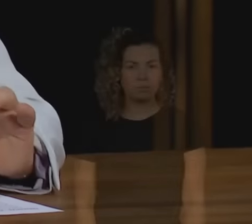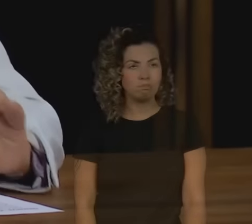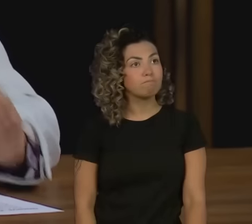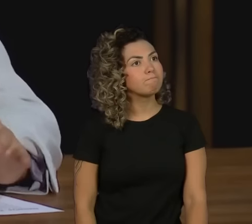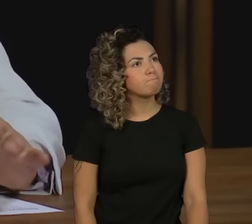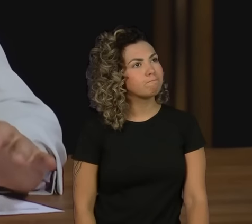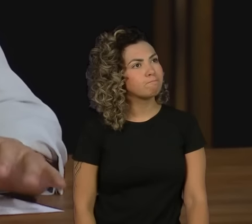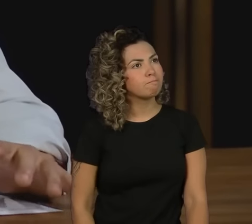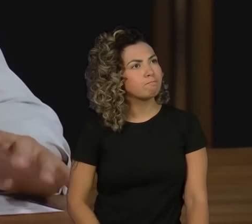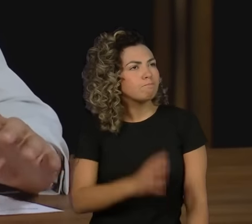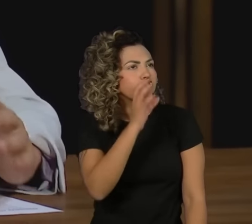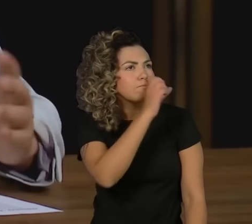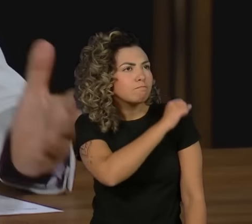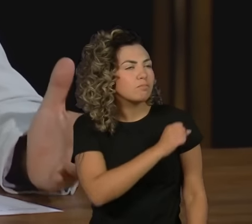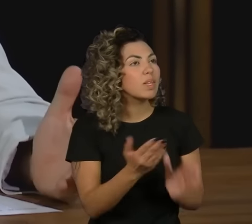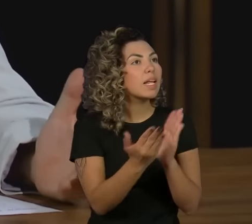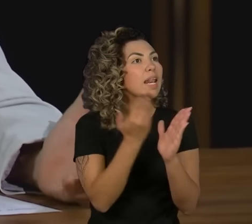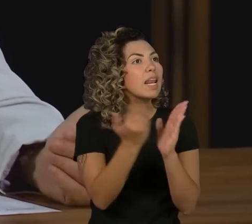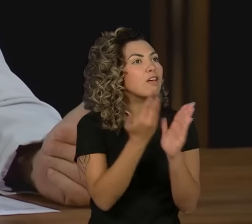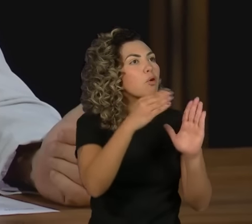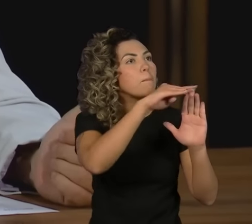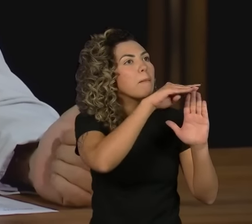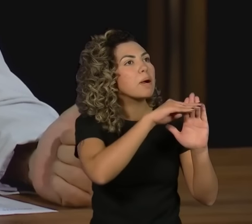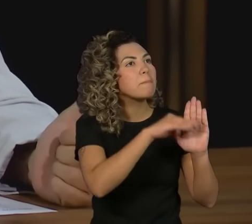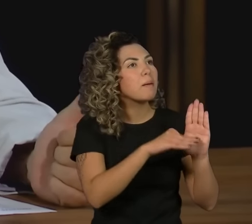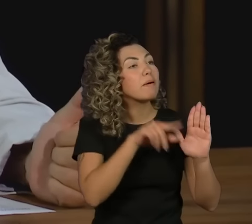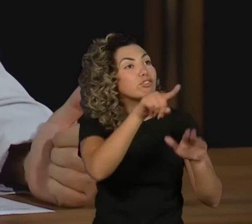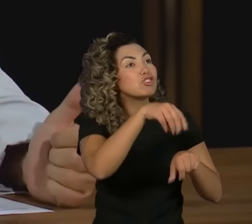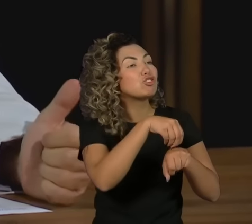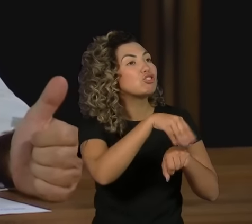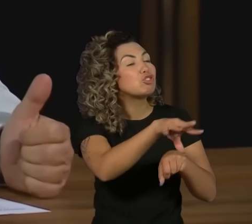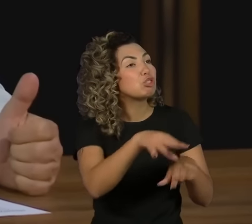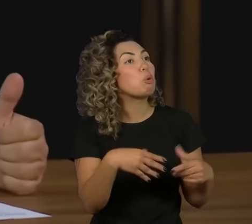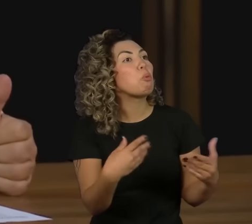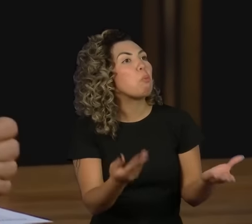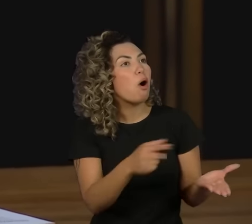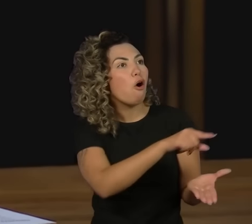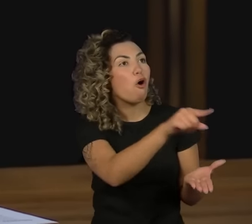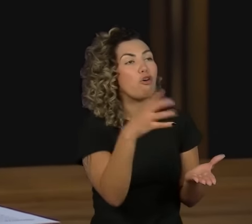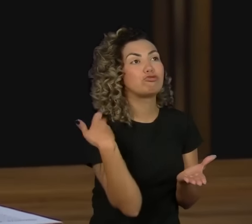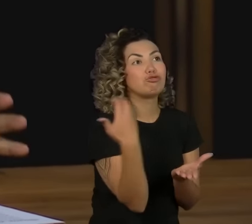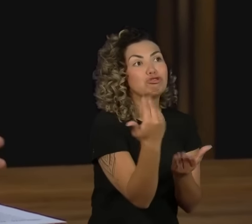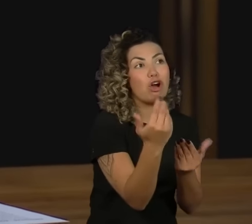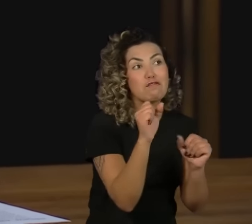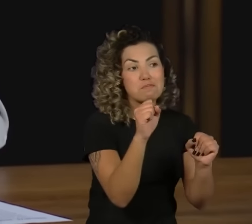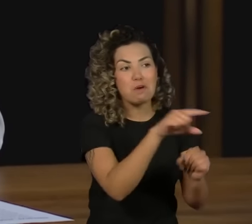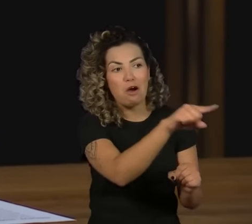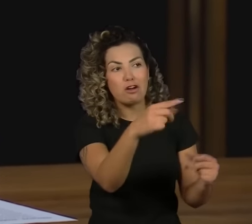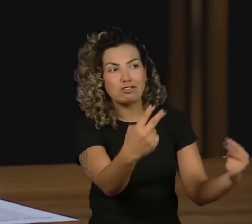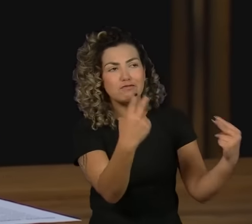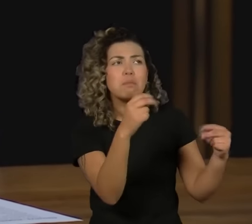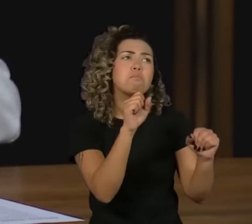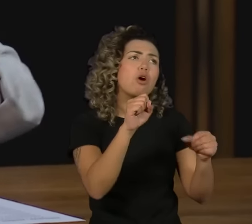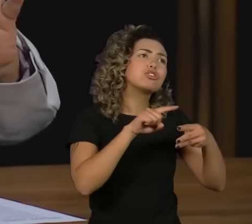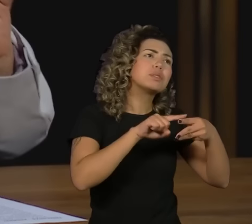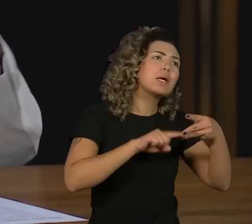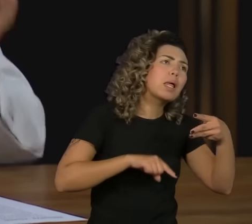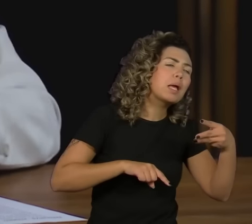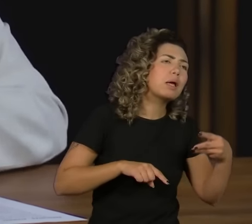Vamos fazer uma playlist de livros aqui para os jovens que estão te vendo? Será que eu vou ter memória para isso? Você pode fazer 3. Você pode falar